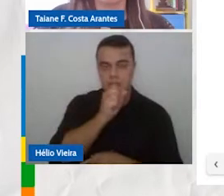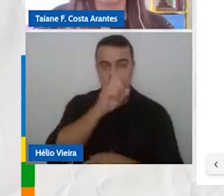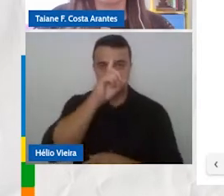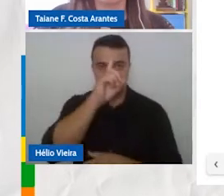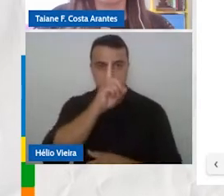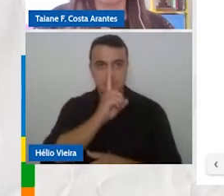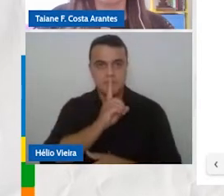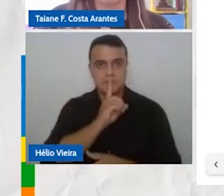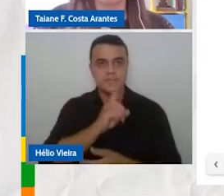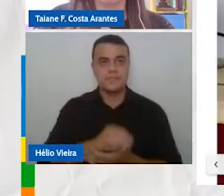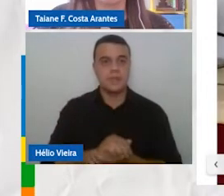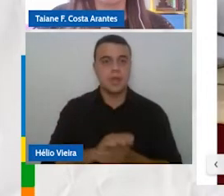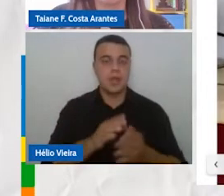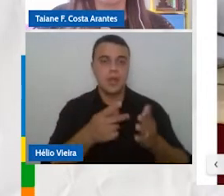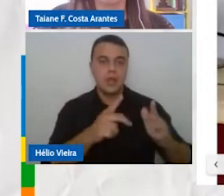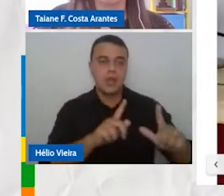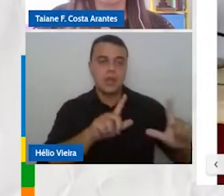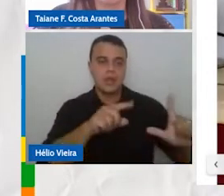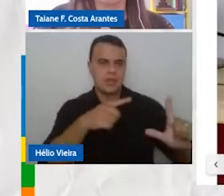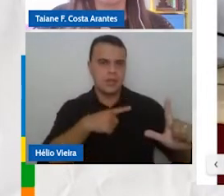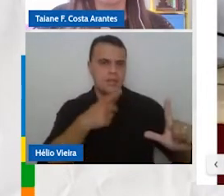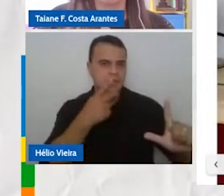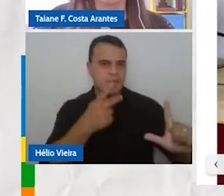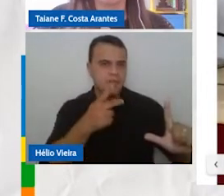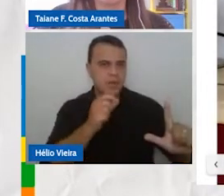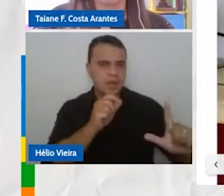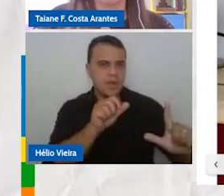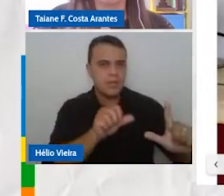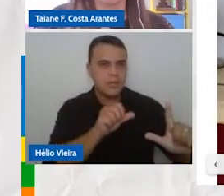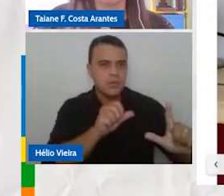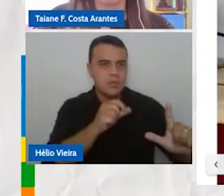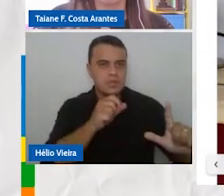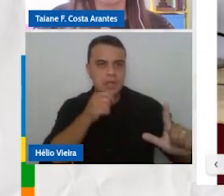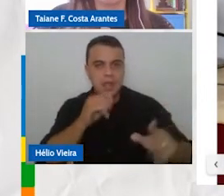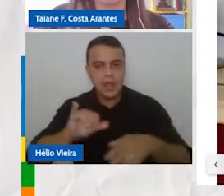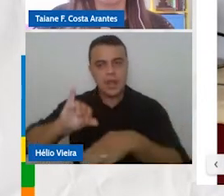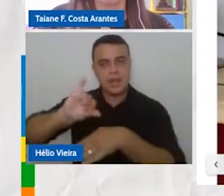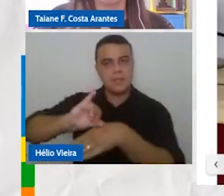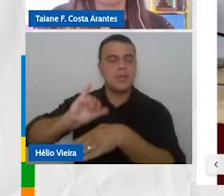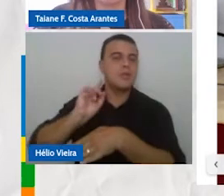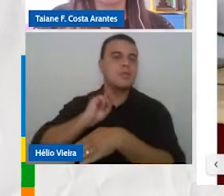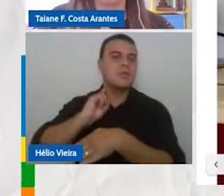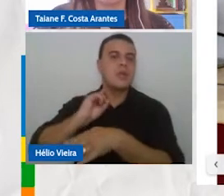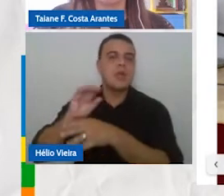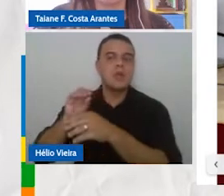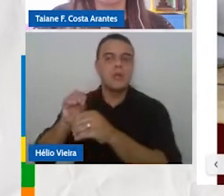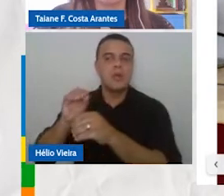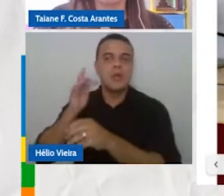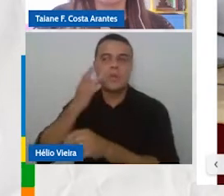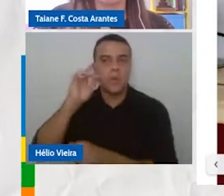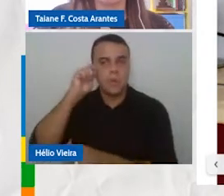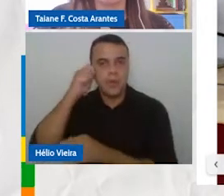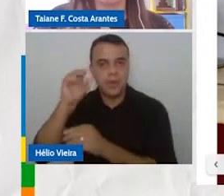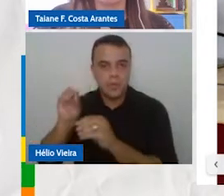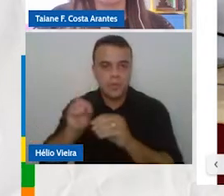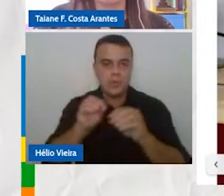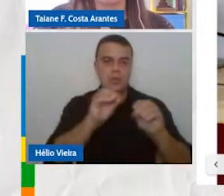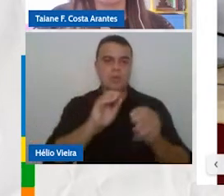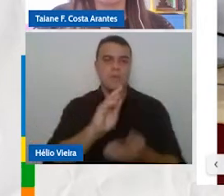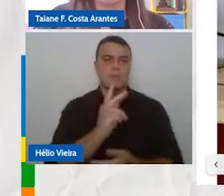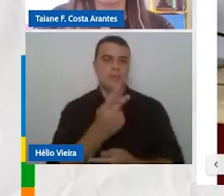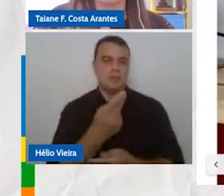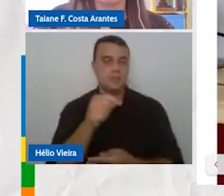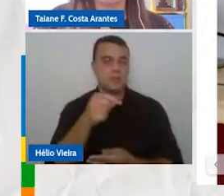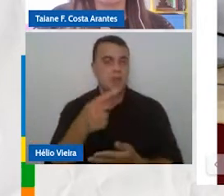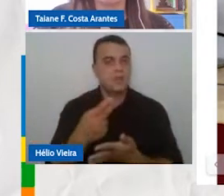amarelo. A obra trata da transferência da capital do estado de Minas Gerais, de Ouro Preto, para Belo Horizonte,